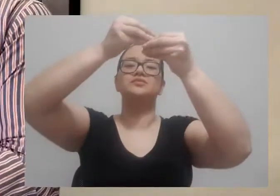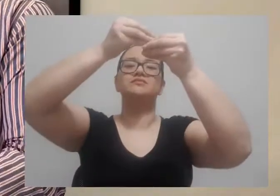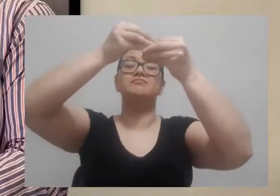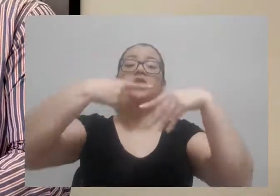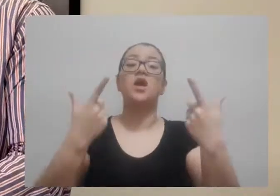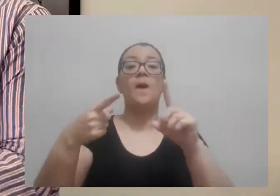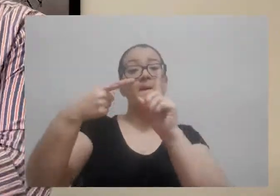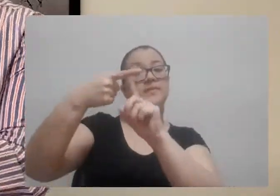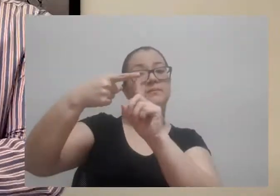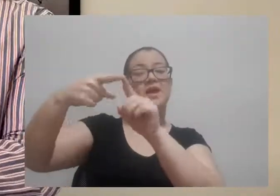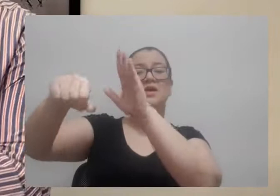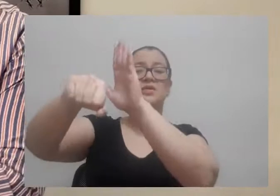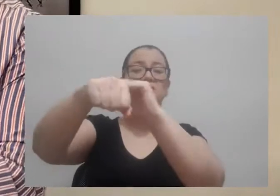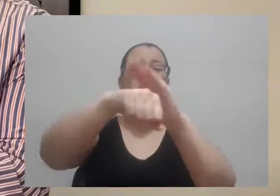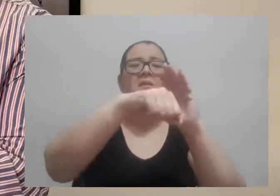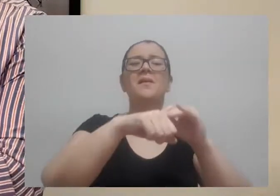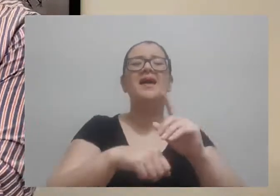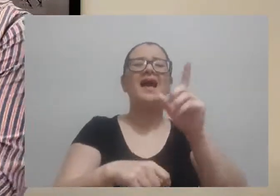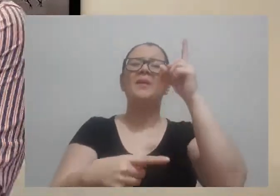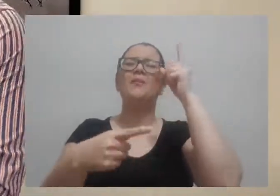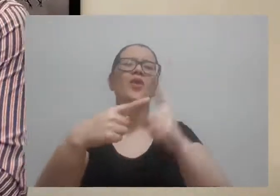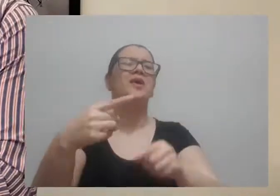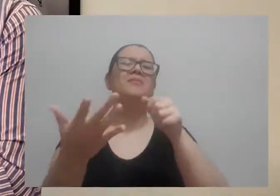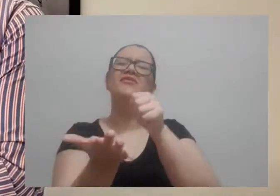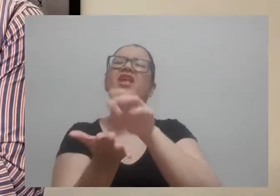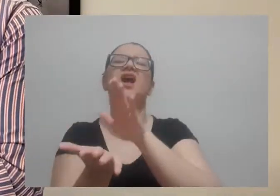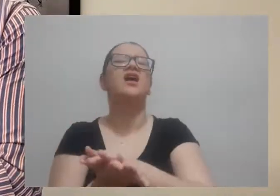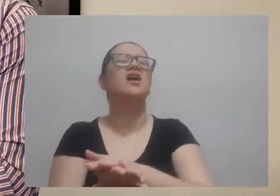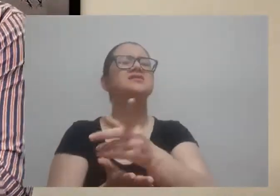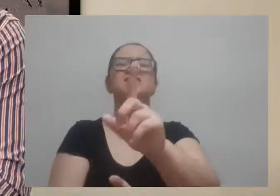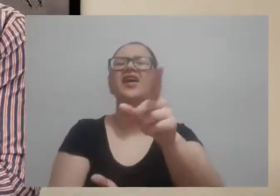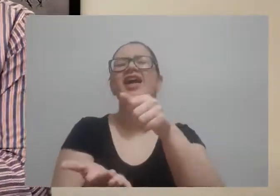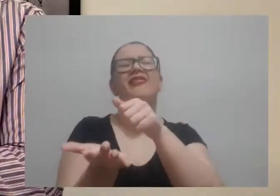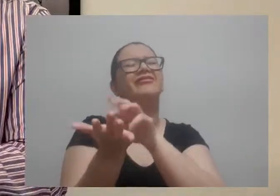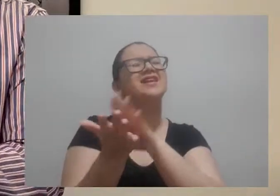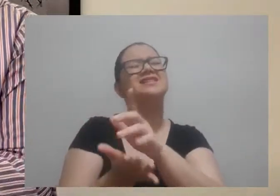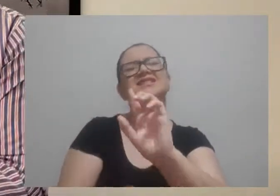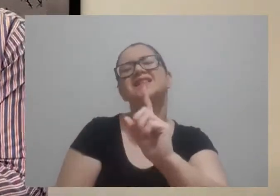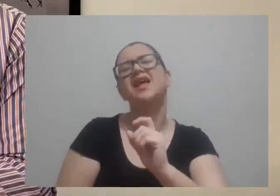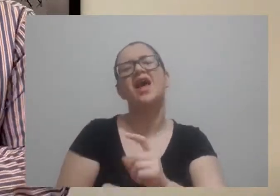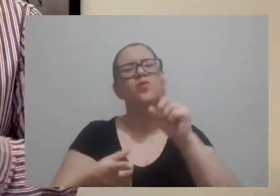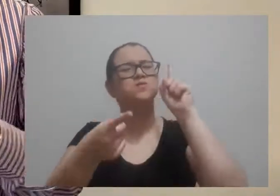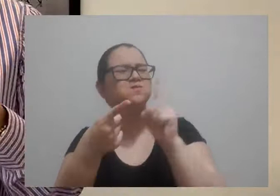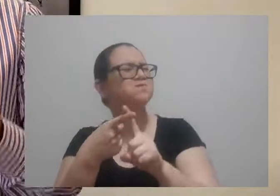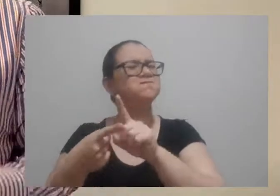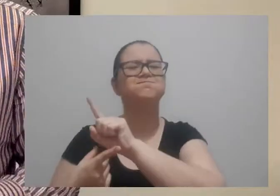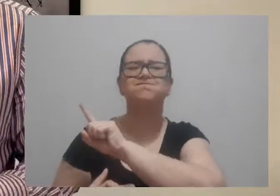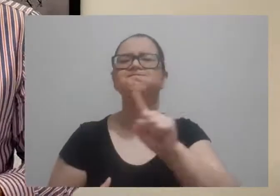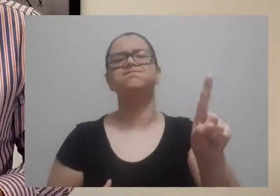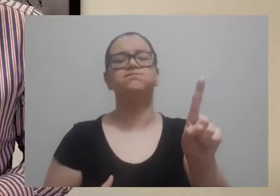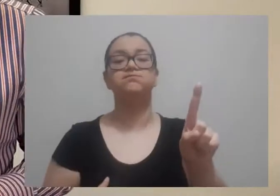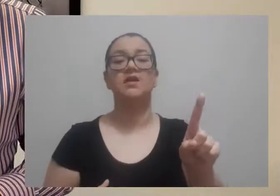retaliação passiva, não se vingue. Mas a outra diz para que a gente tenha um amor